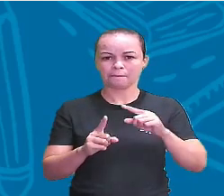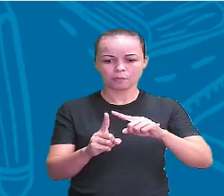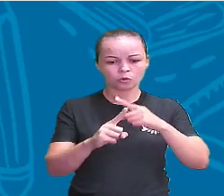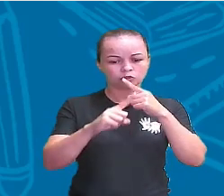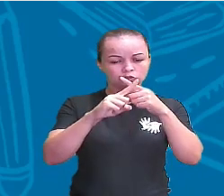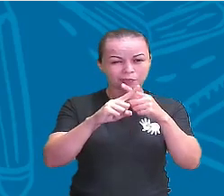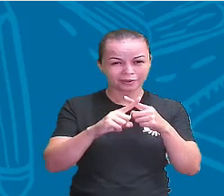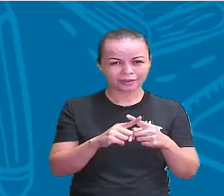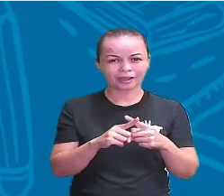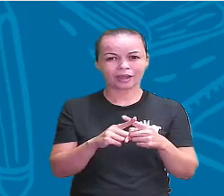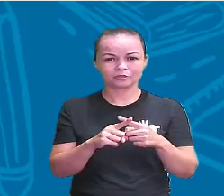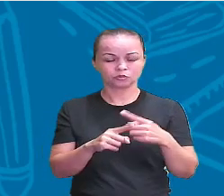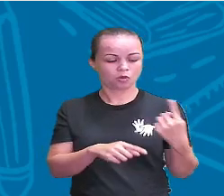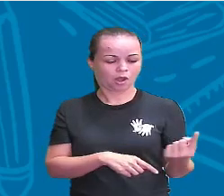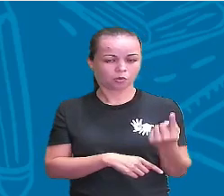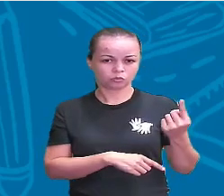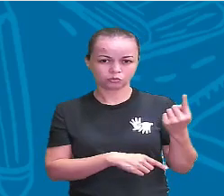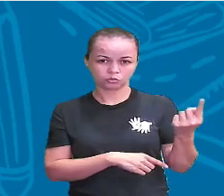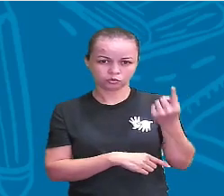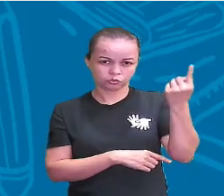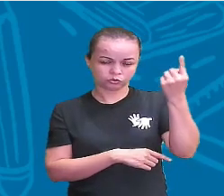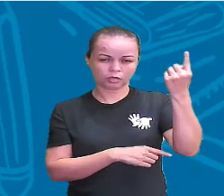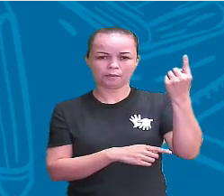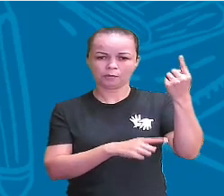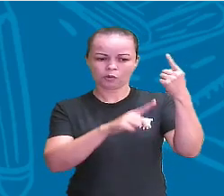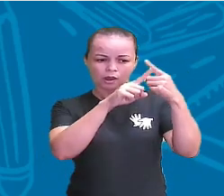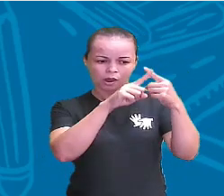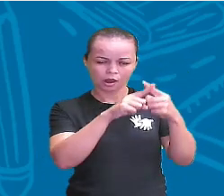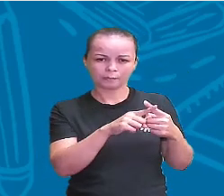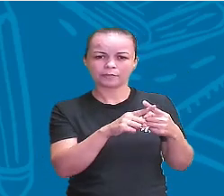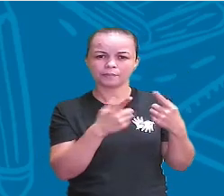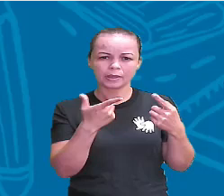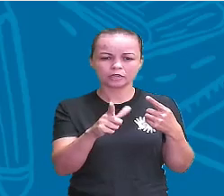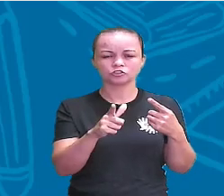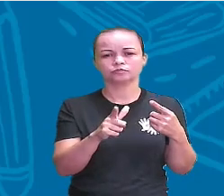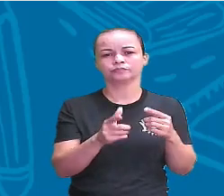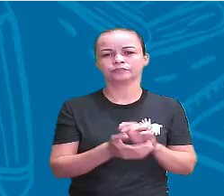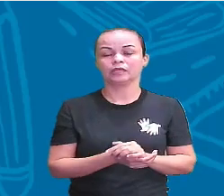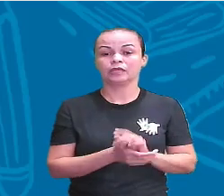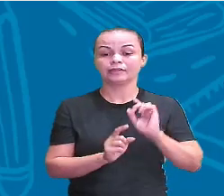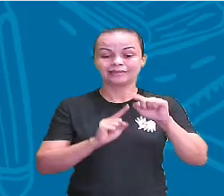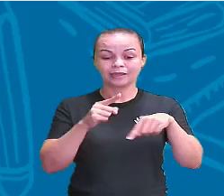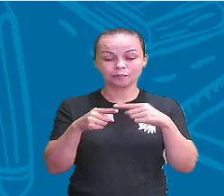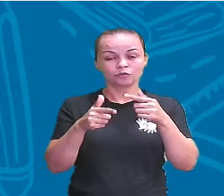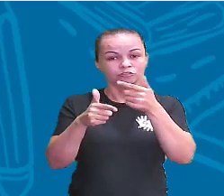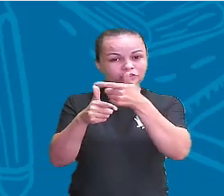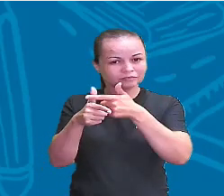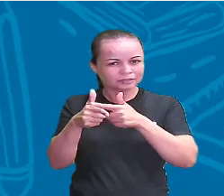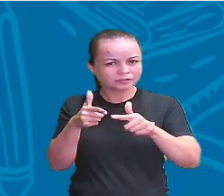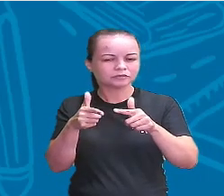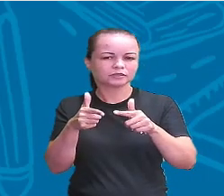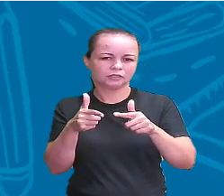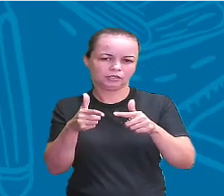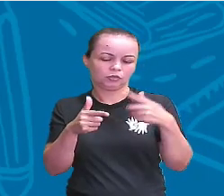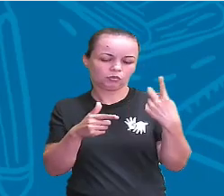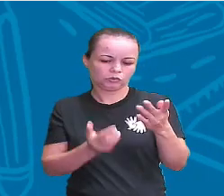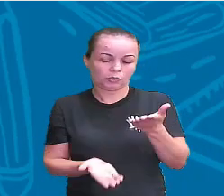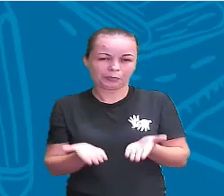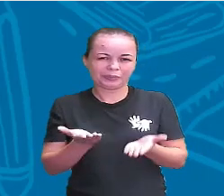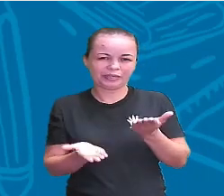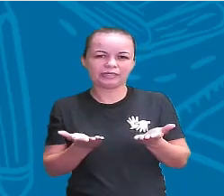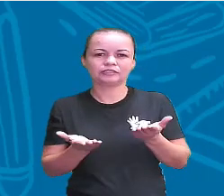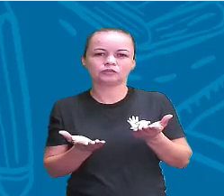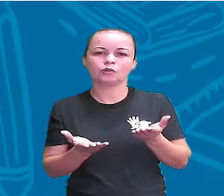por ela mesmo, tá certo? E depois que você fizer essa multiplicação, você vai dividir seu peso, certo?